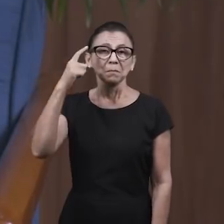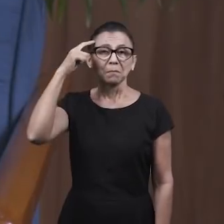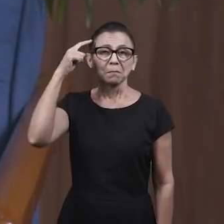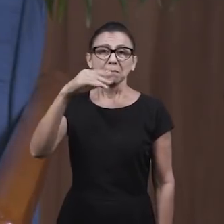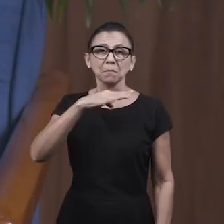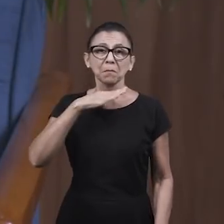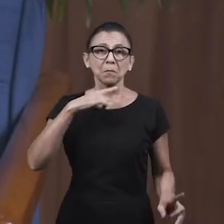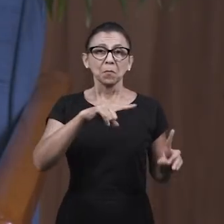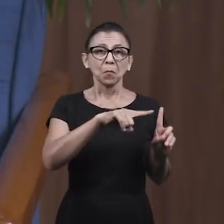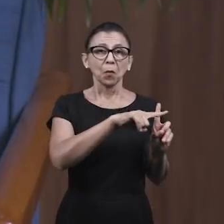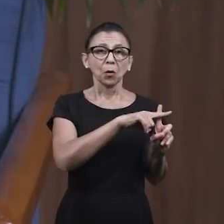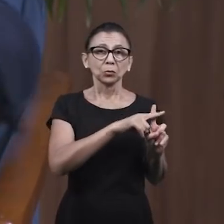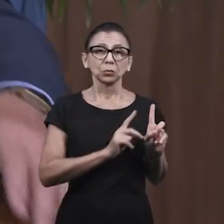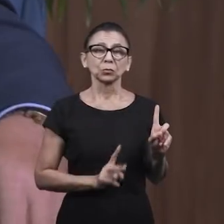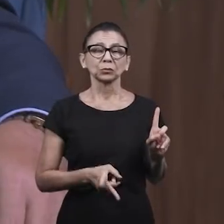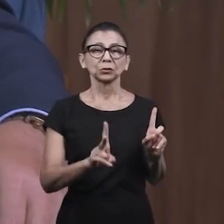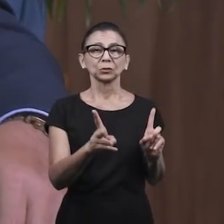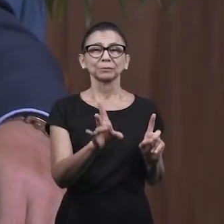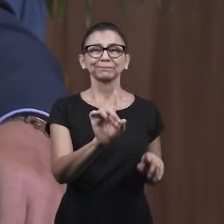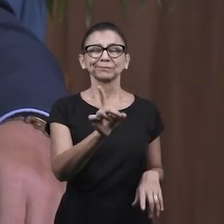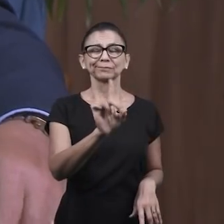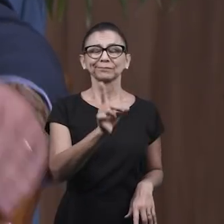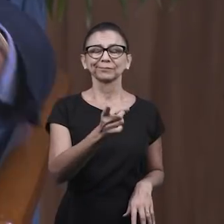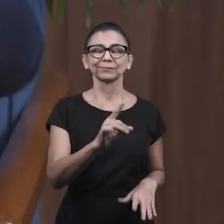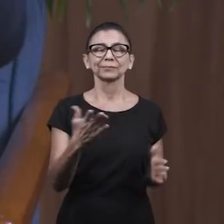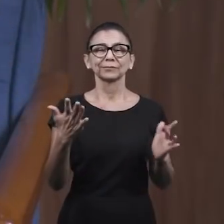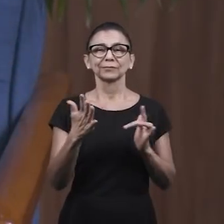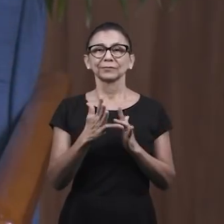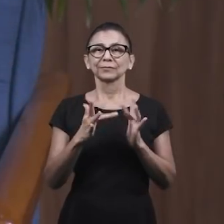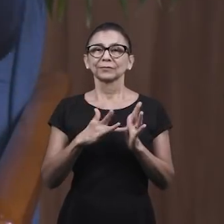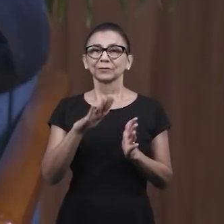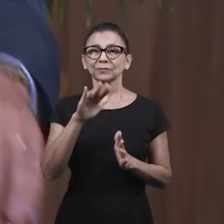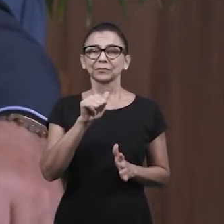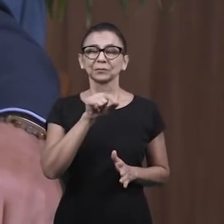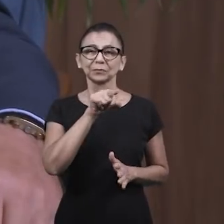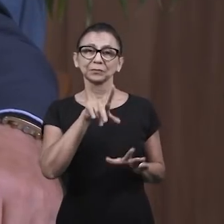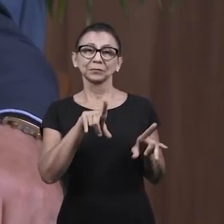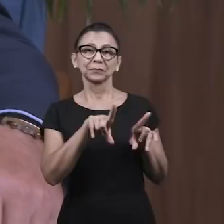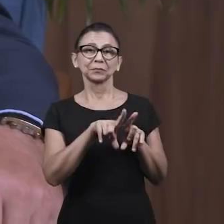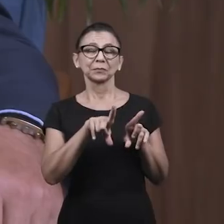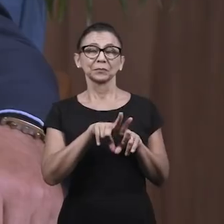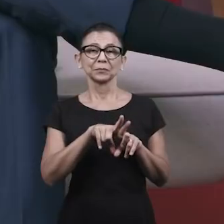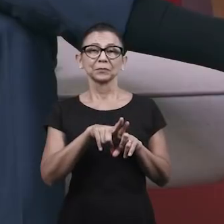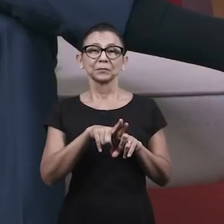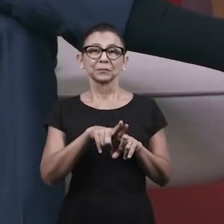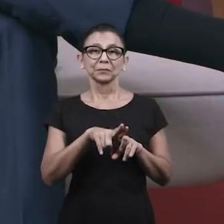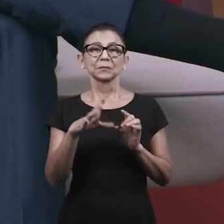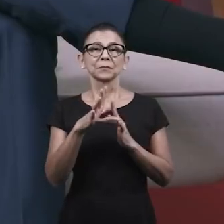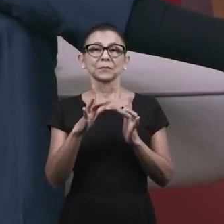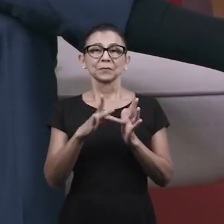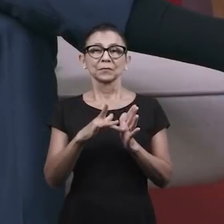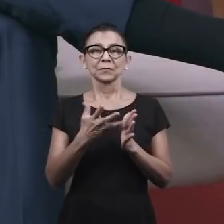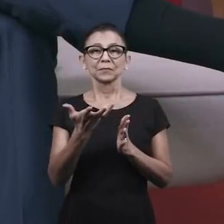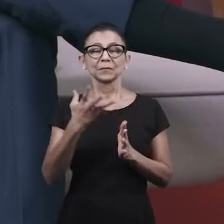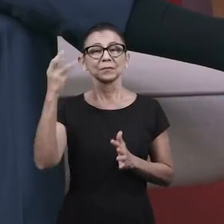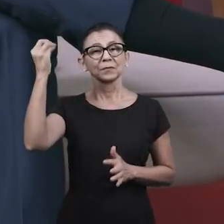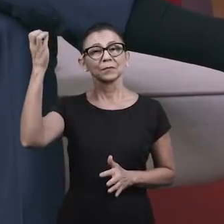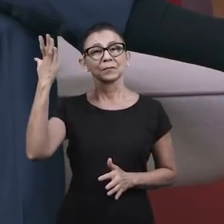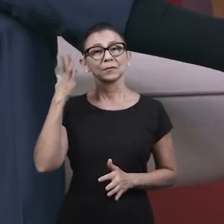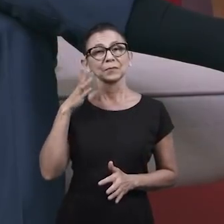choro. isso, quando Jesus chamou Maria pelo nome, não tinha dúvida, é com você mesmo que ele estava. Às vezes Jesus